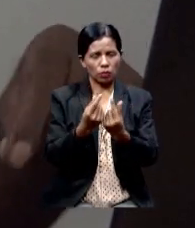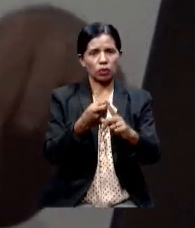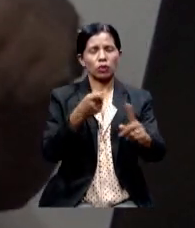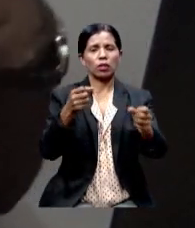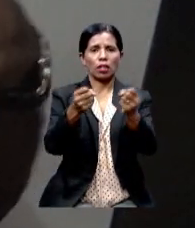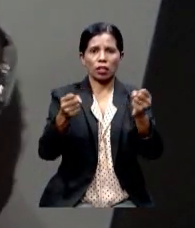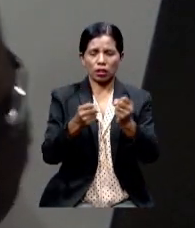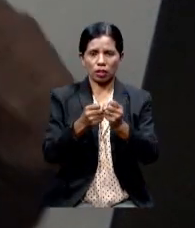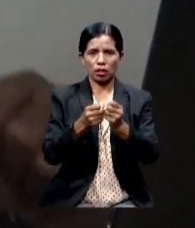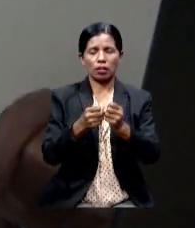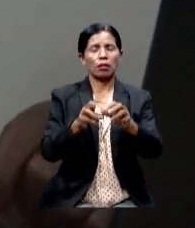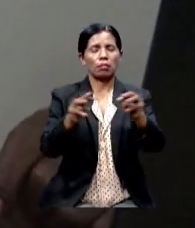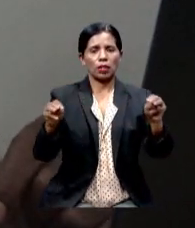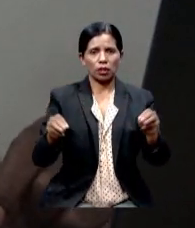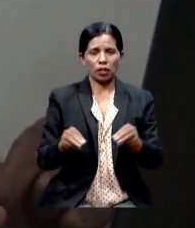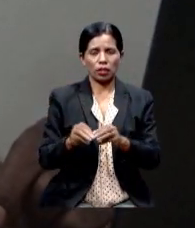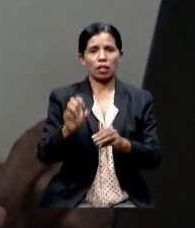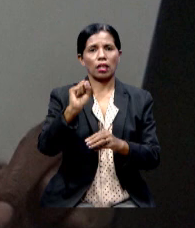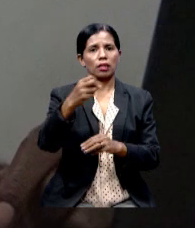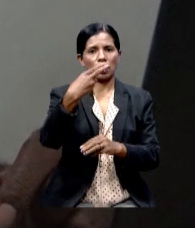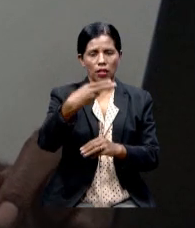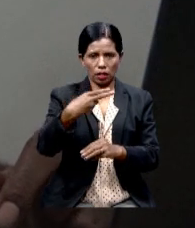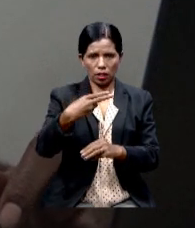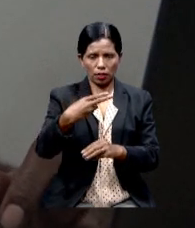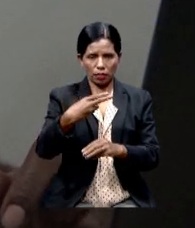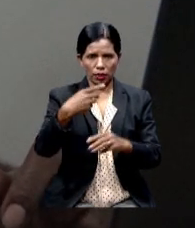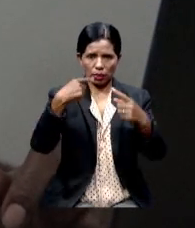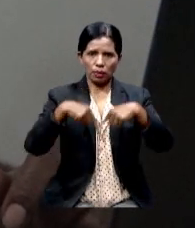era fila Gulucona. Então, estou a